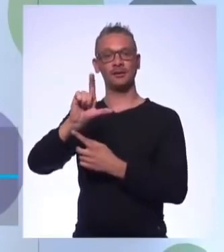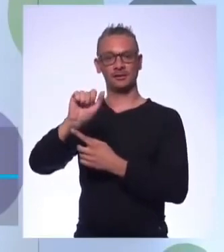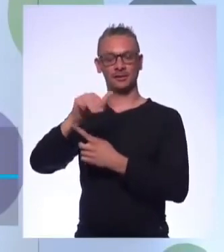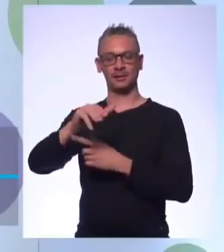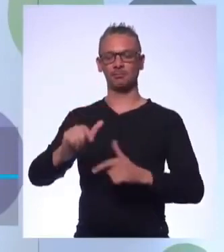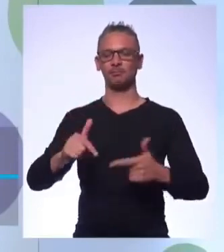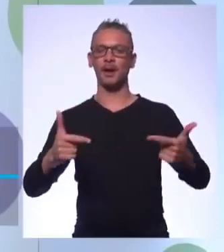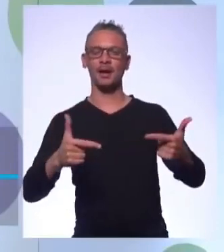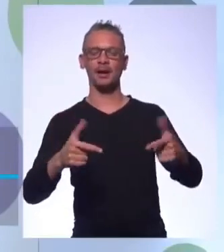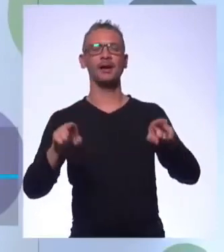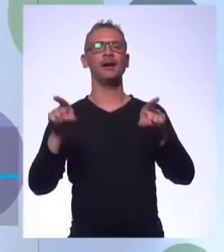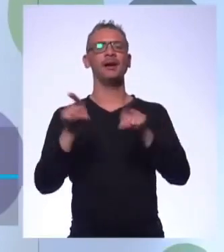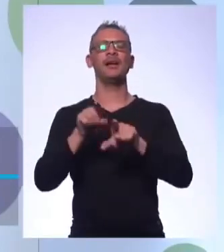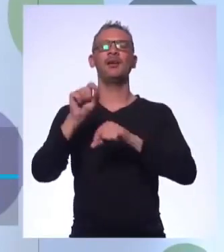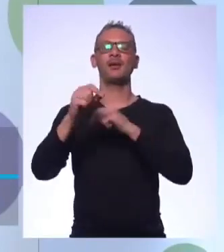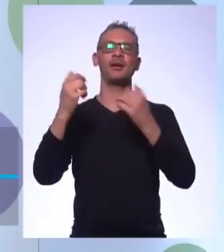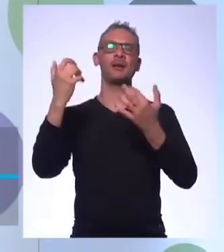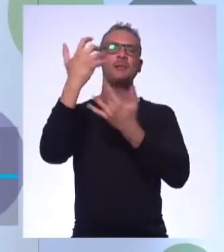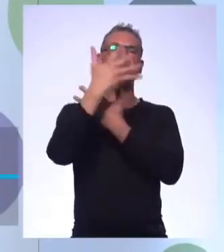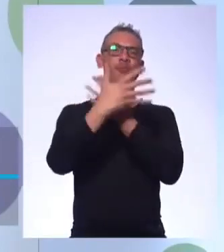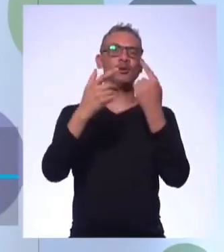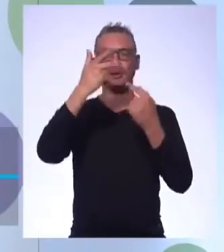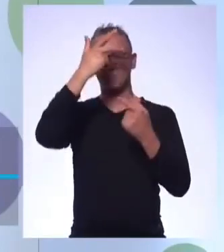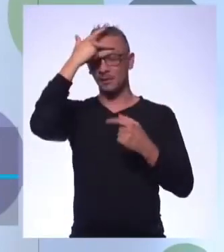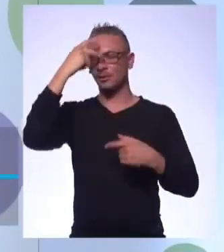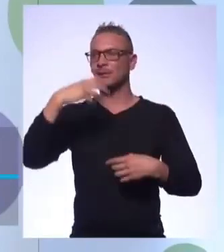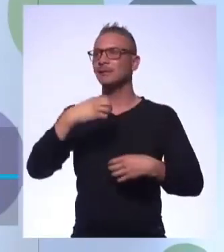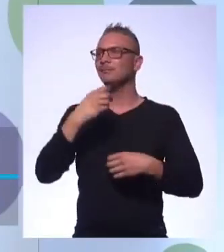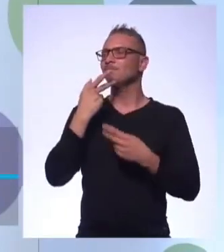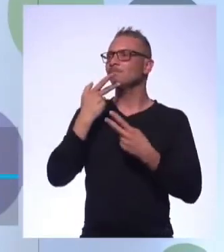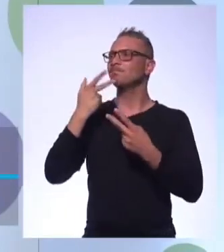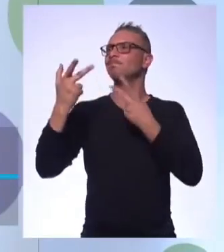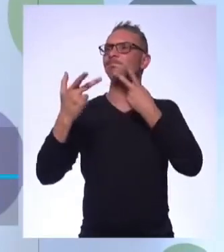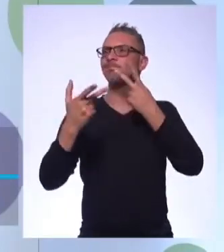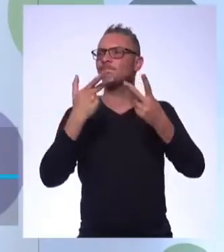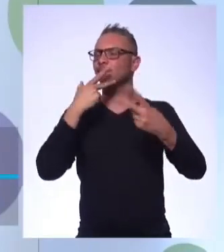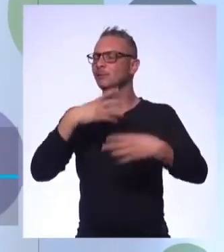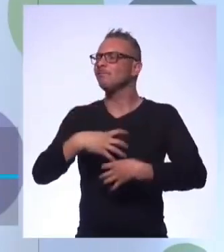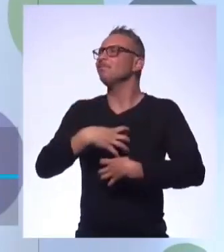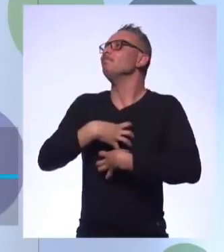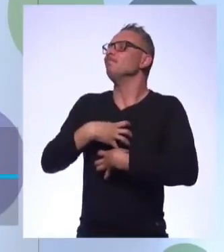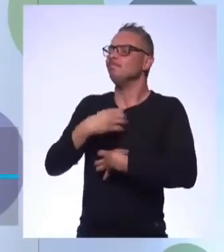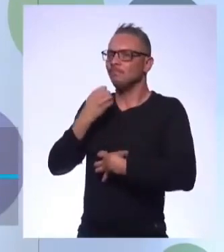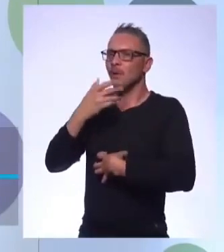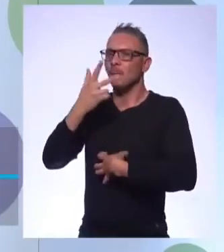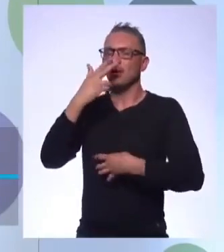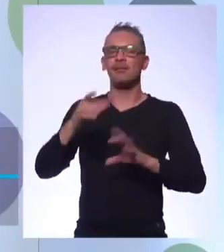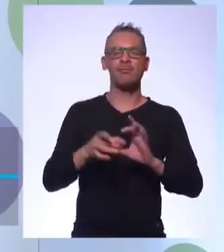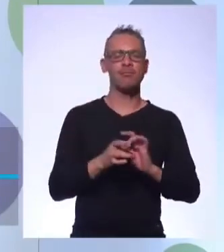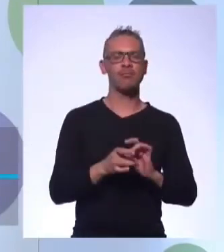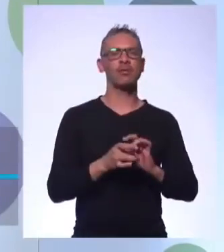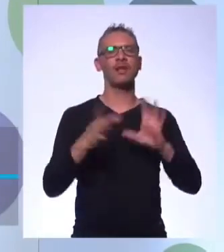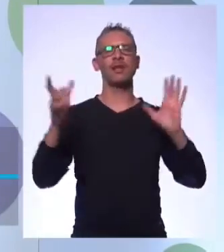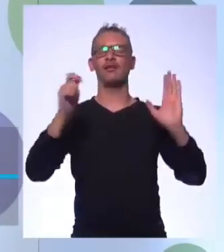grito, muitas vezes, naquele momento a gente deu aquele grito, ficou ali, foi muito bom, tem gente que fala que se liberta quando